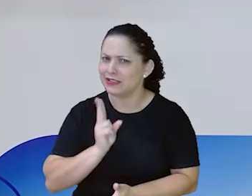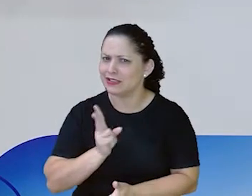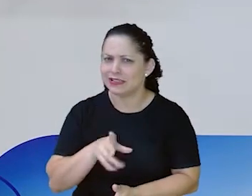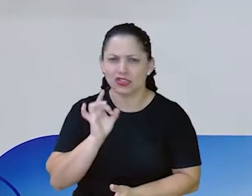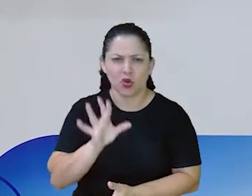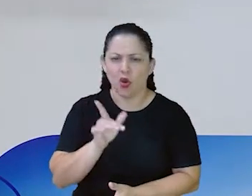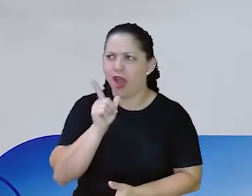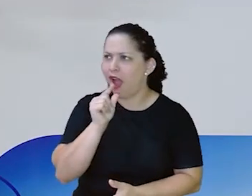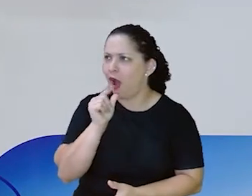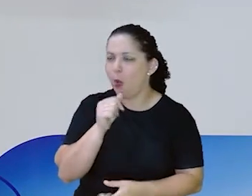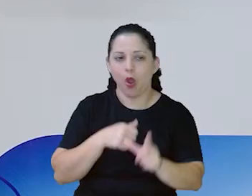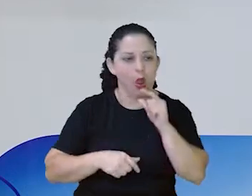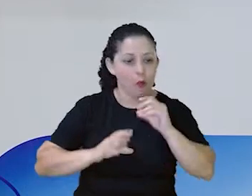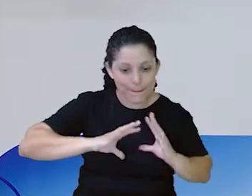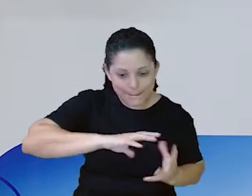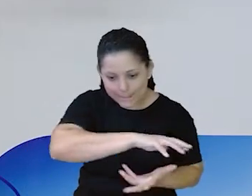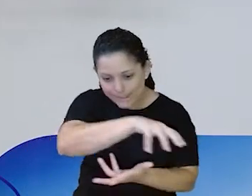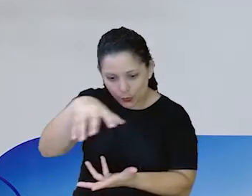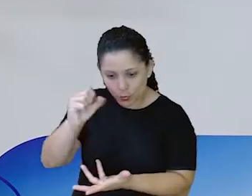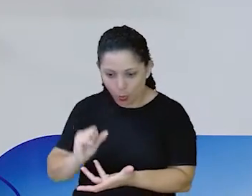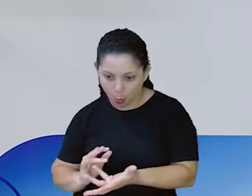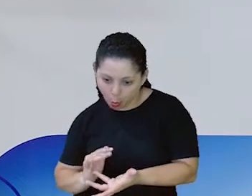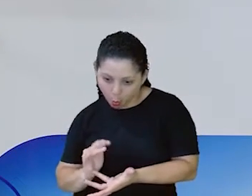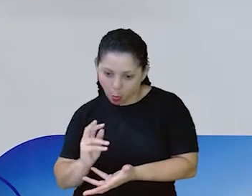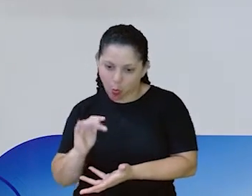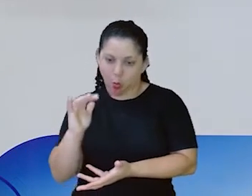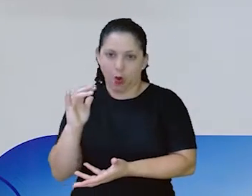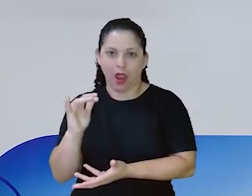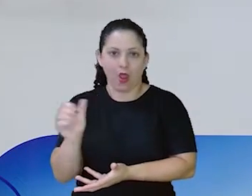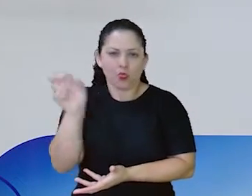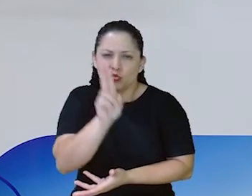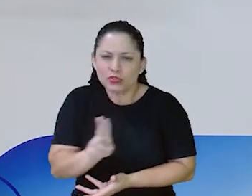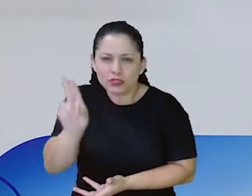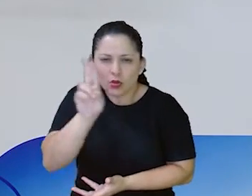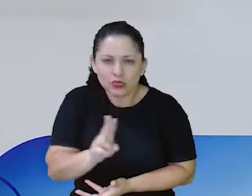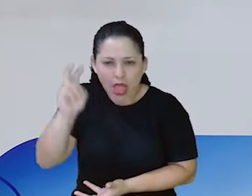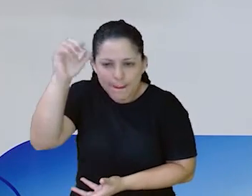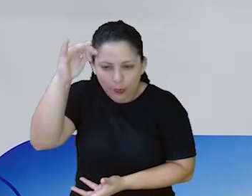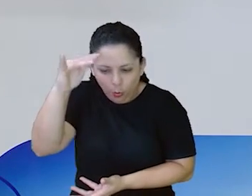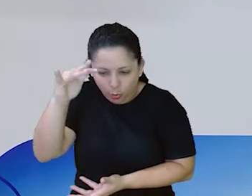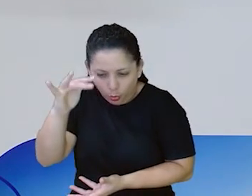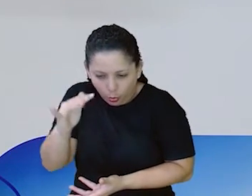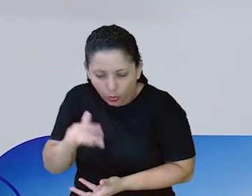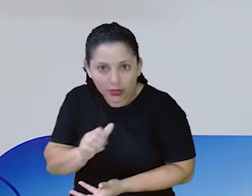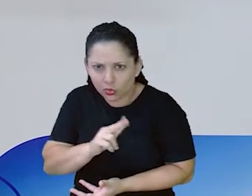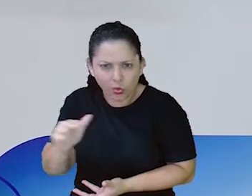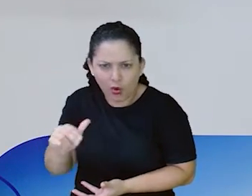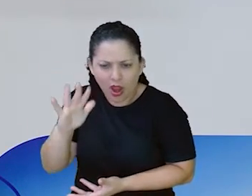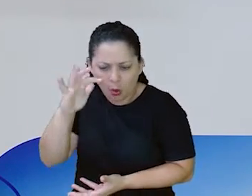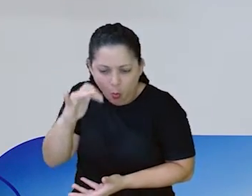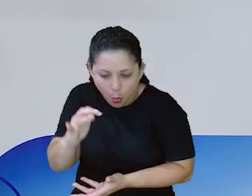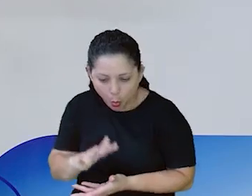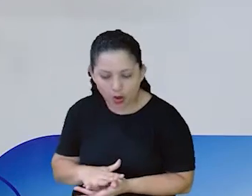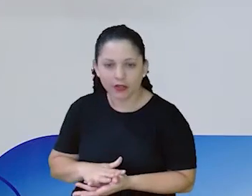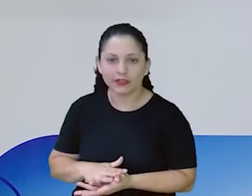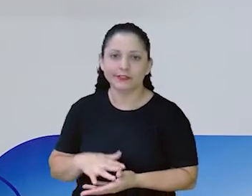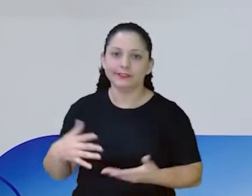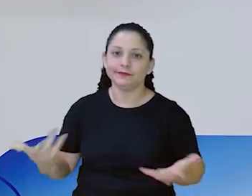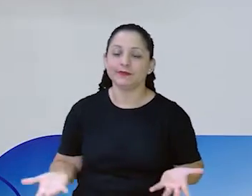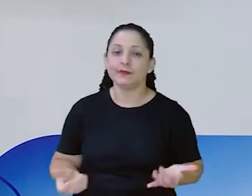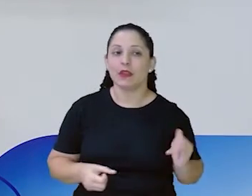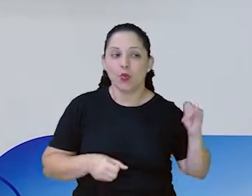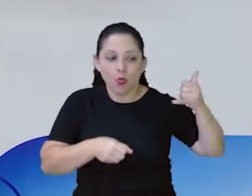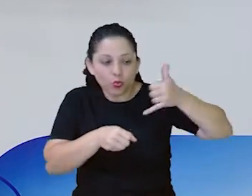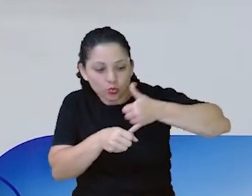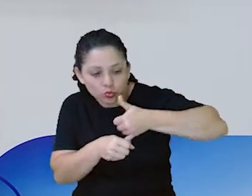abundância no mundo inteiro? Então a gente pode gastar à vontade, isso nunca vai acabar? Será que os combustíveis fósseis, será que a gente